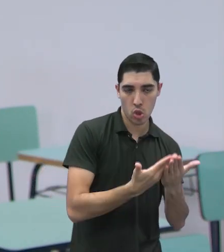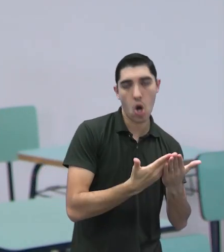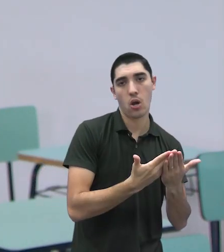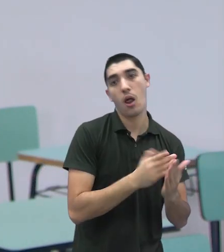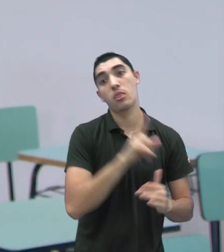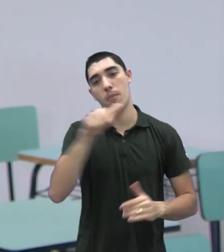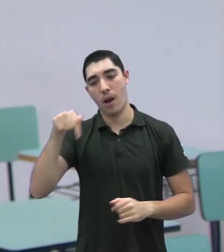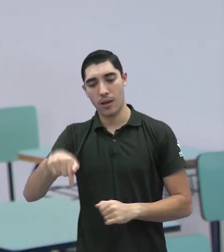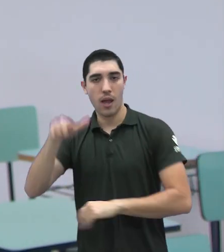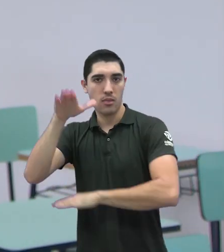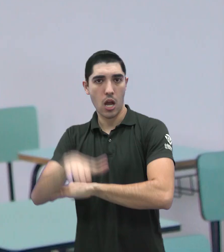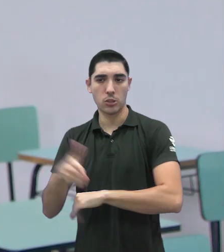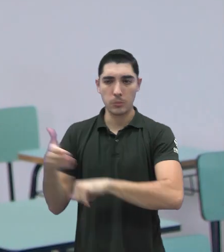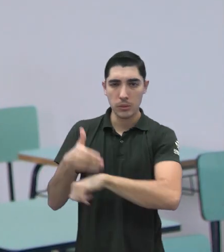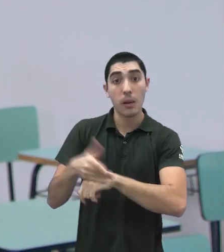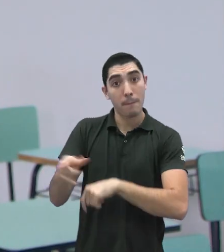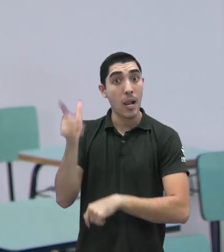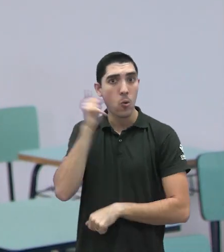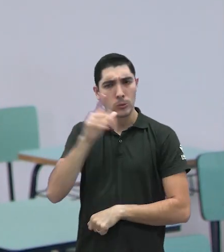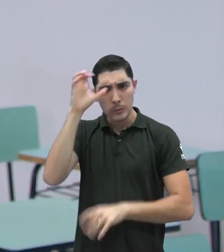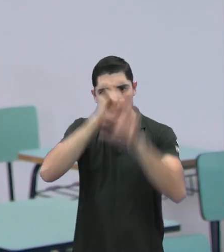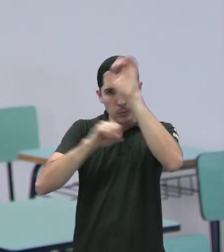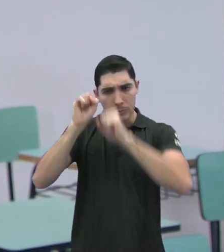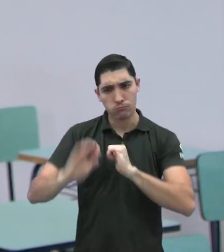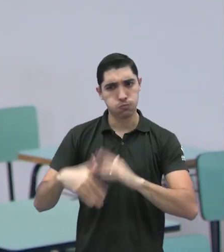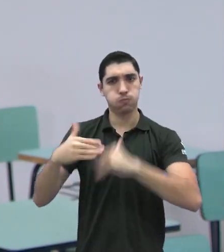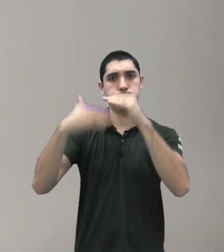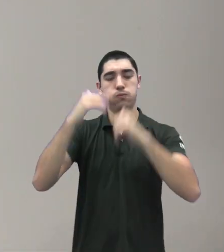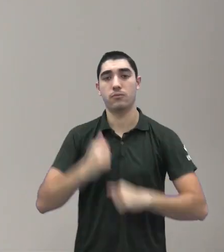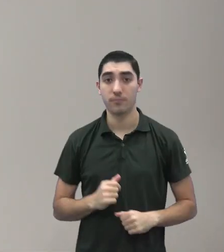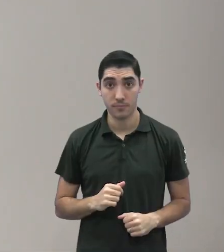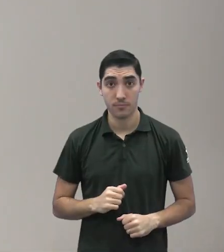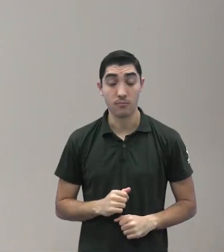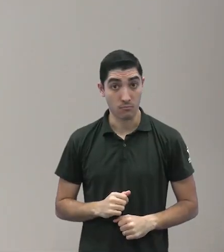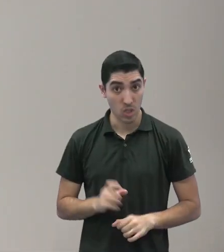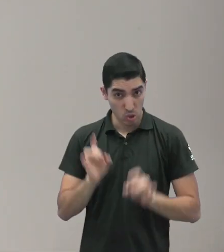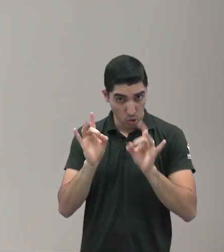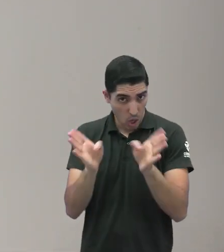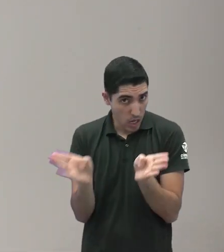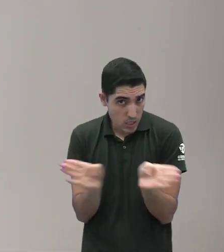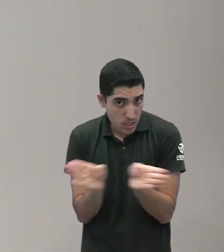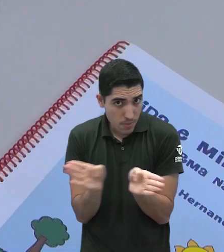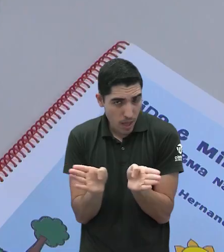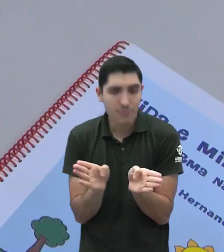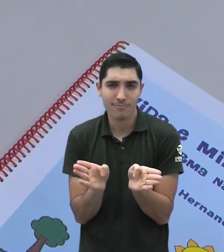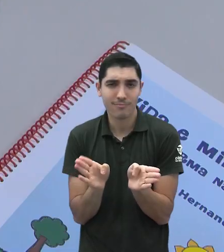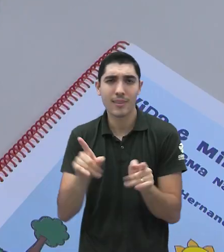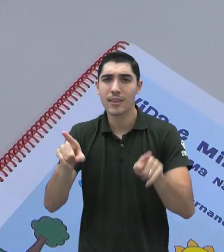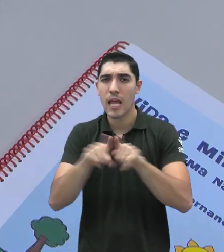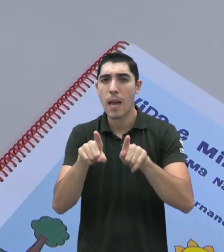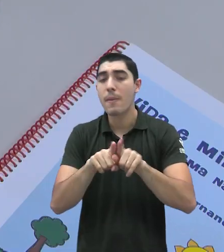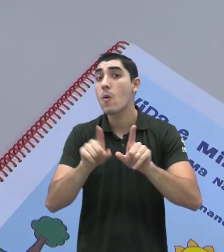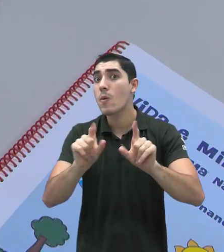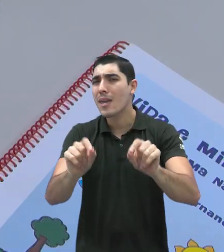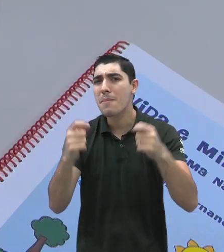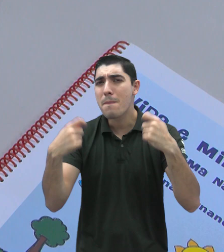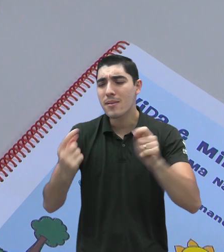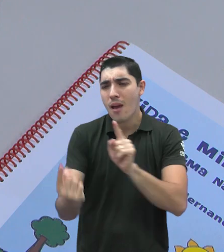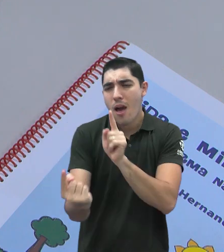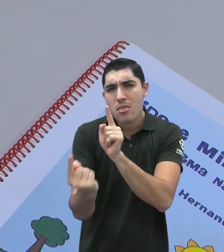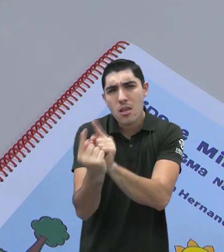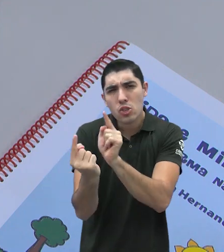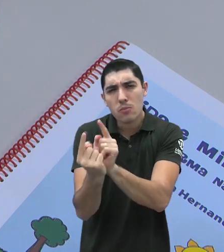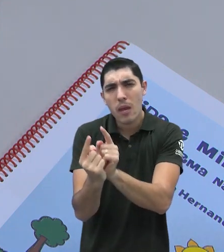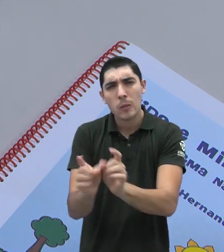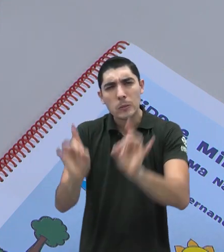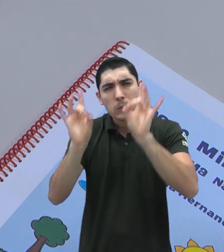o seu potencial e avançar no aprendizado. Mais do que acessibilidade, é preciso garantir um